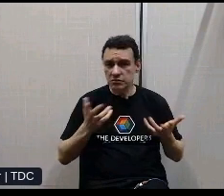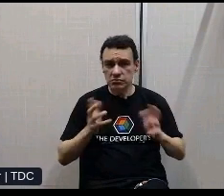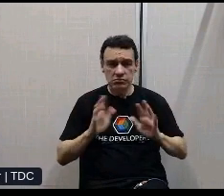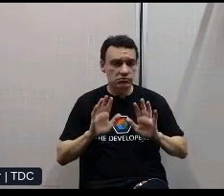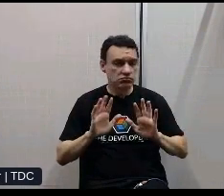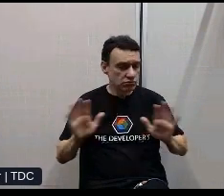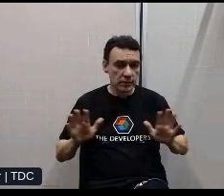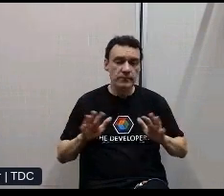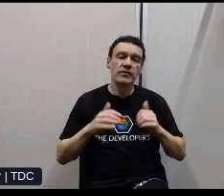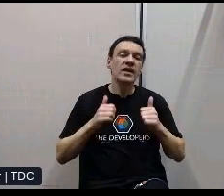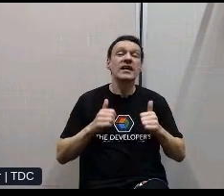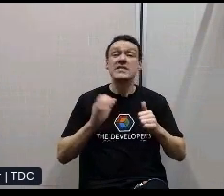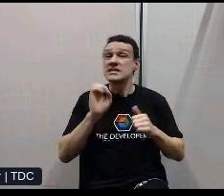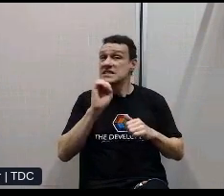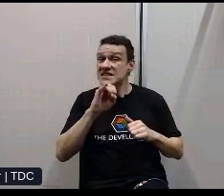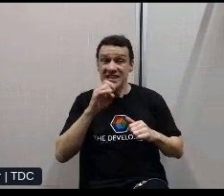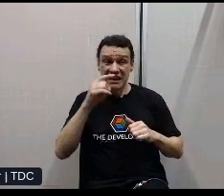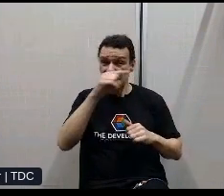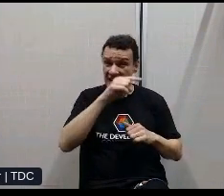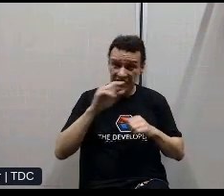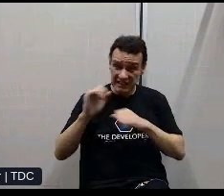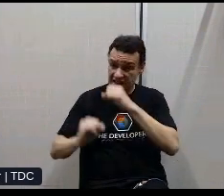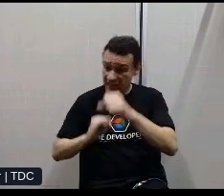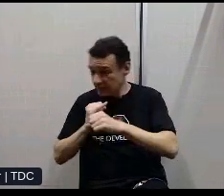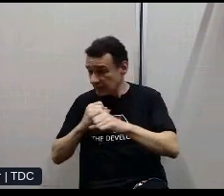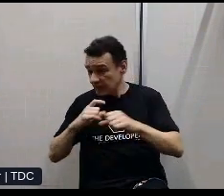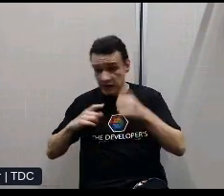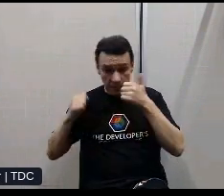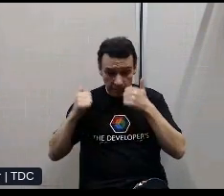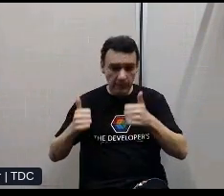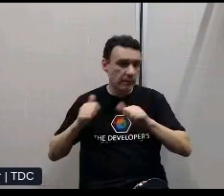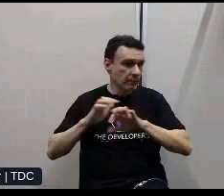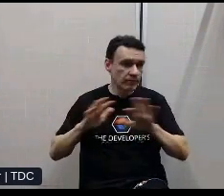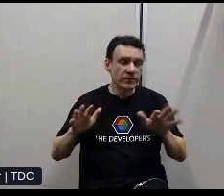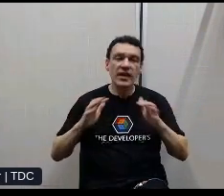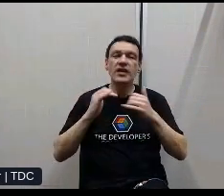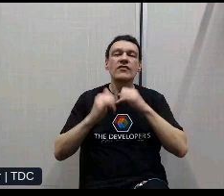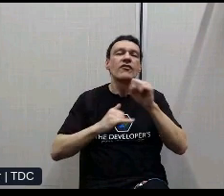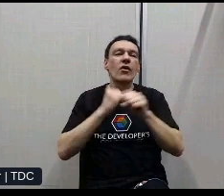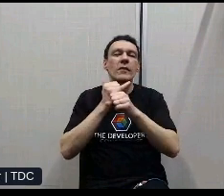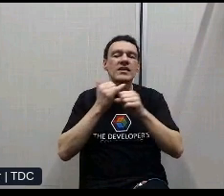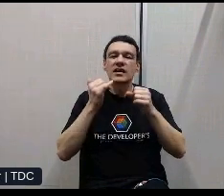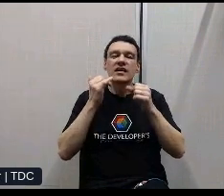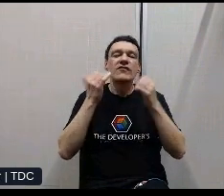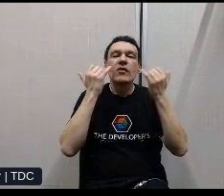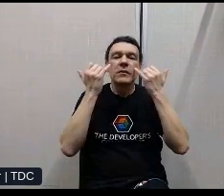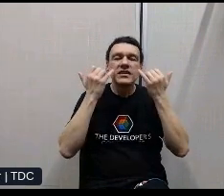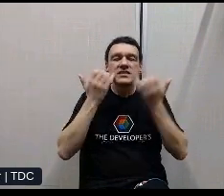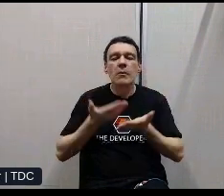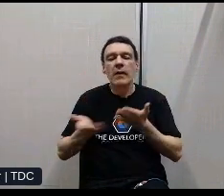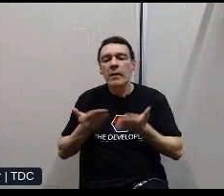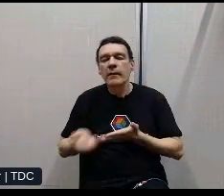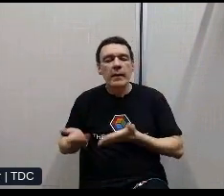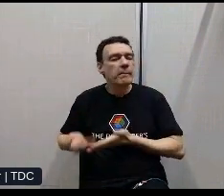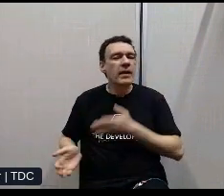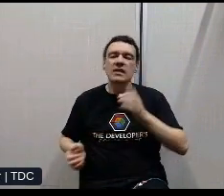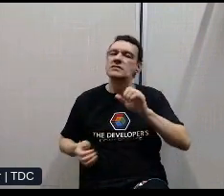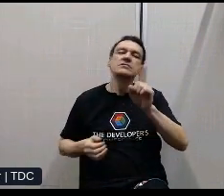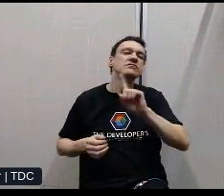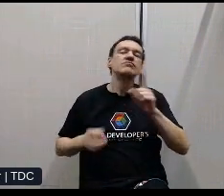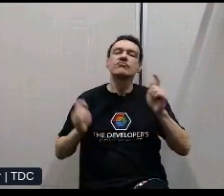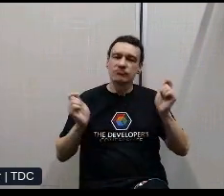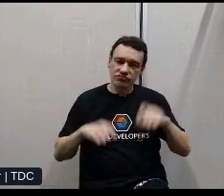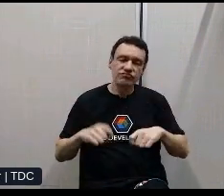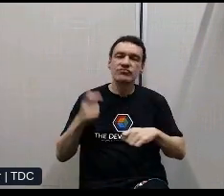estar conectado, então você não perde nenhuma informação, então você consegue ser atendido num outro local, num outro lugar, de